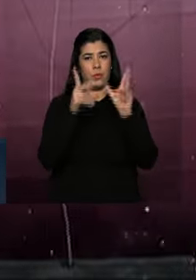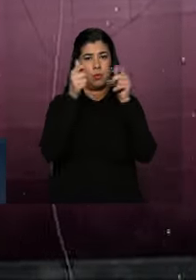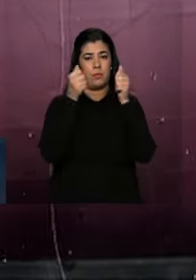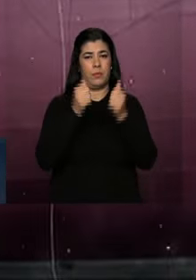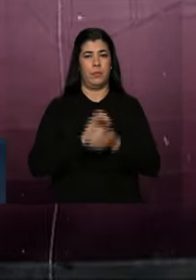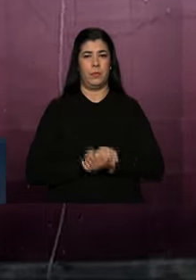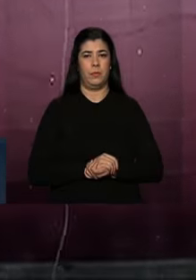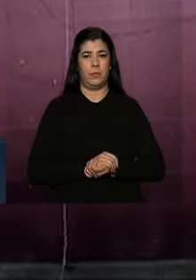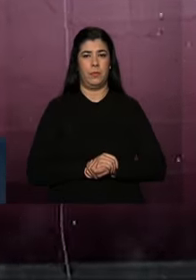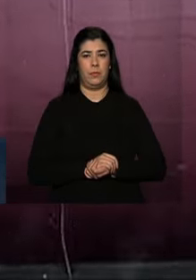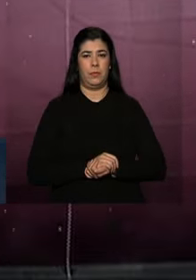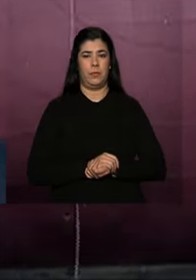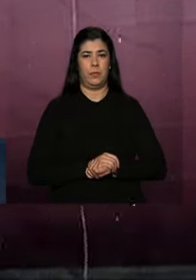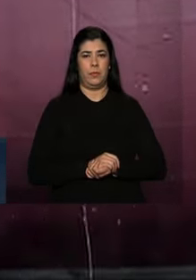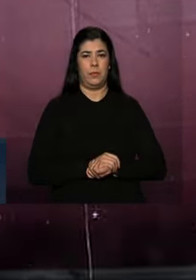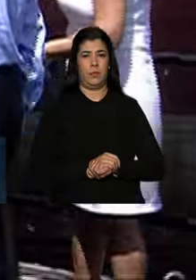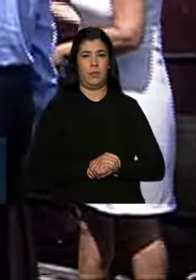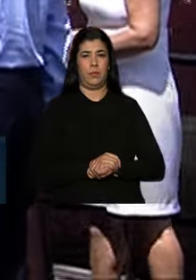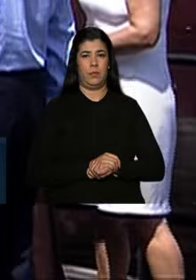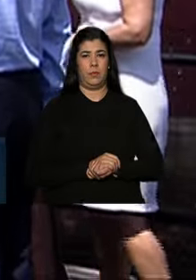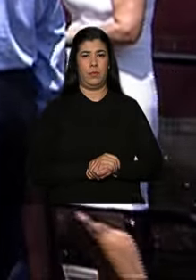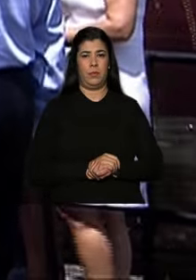cerimônia.